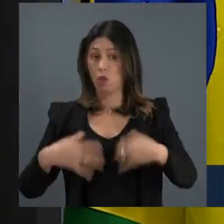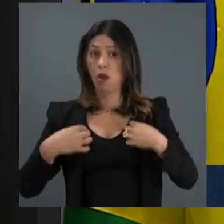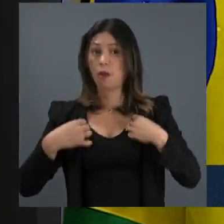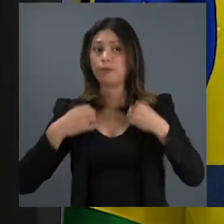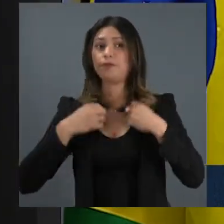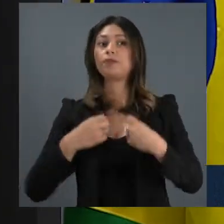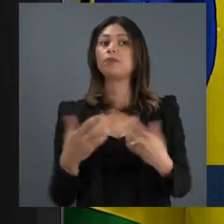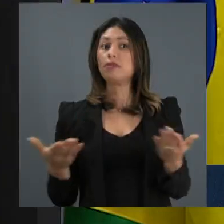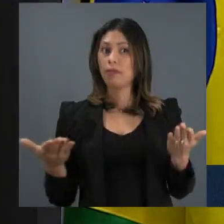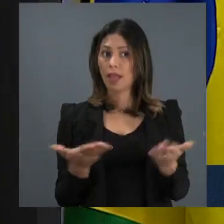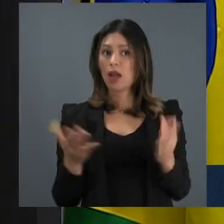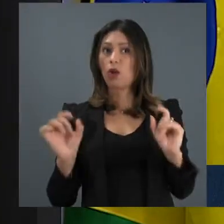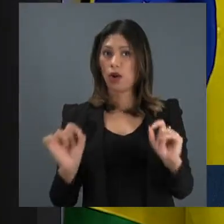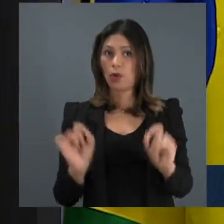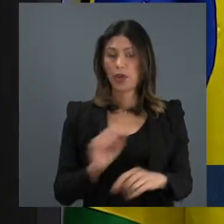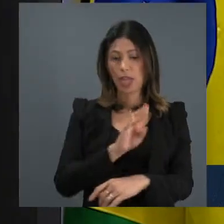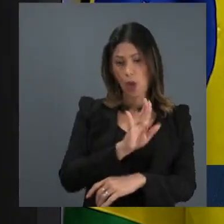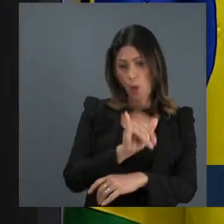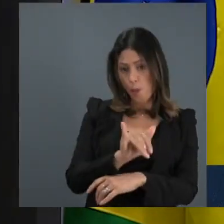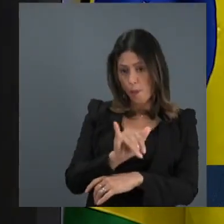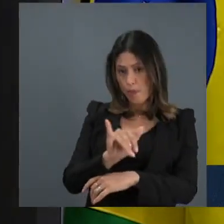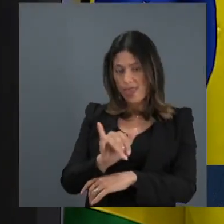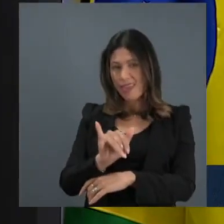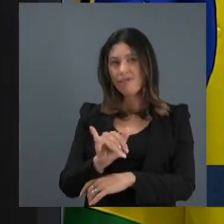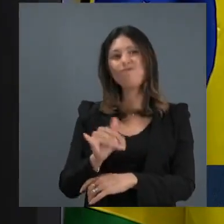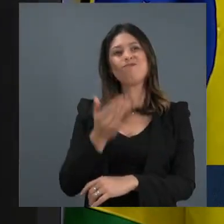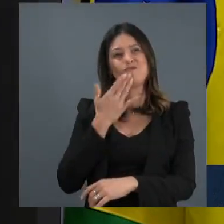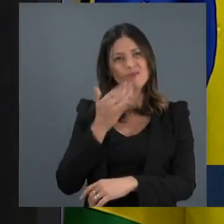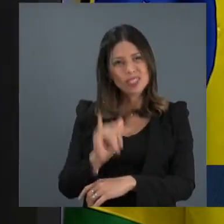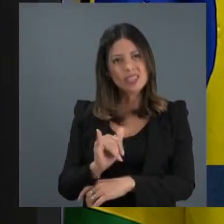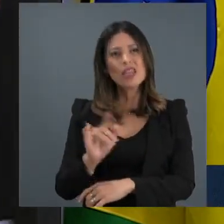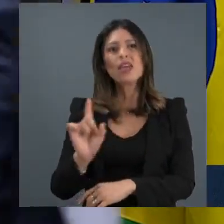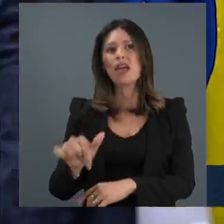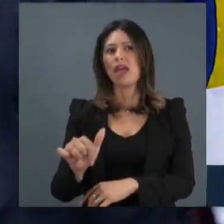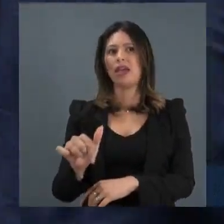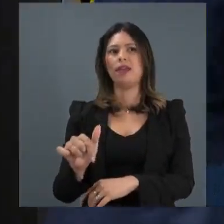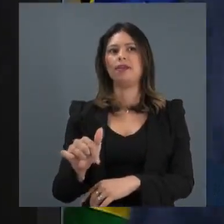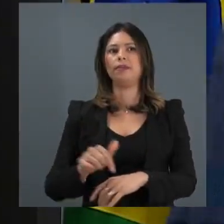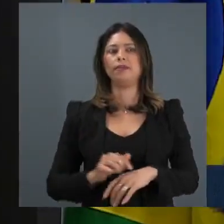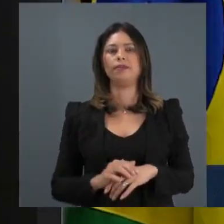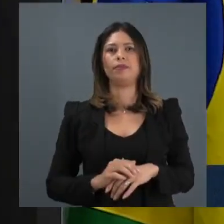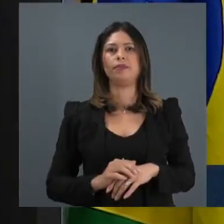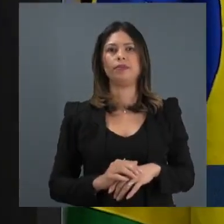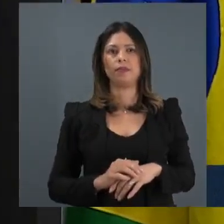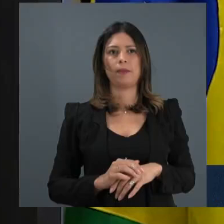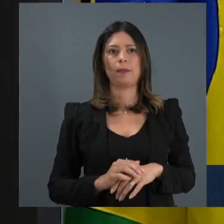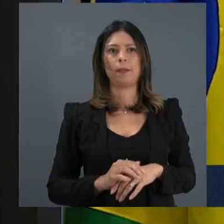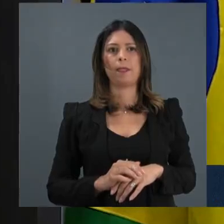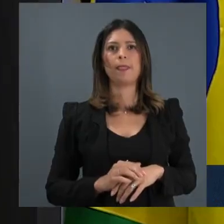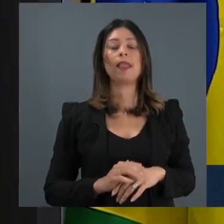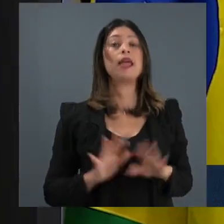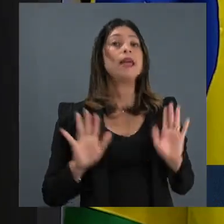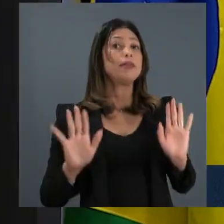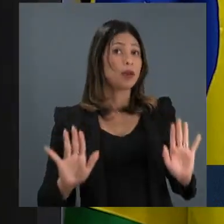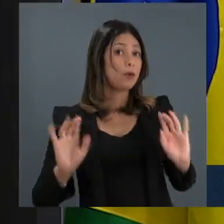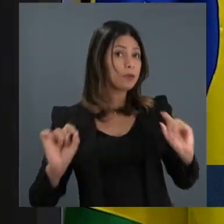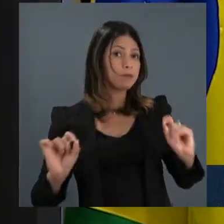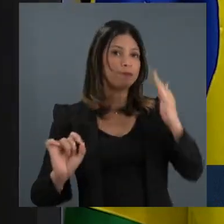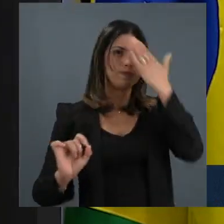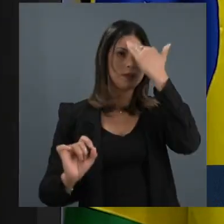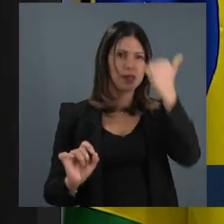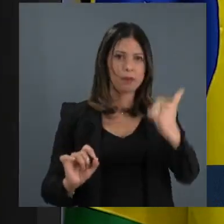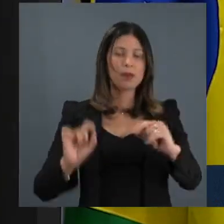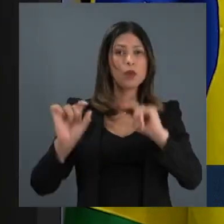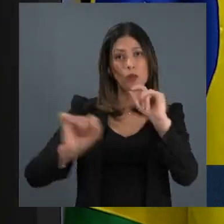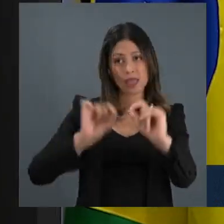Agora é em bilhões. Para termos uma ideia do nível